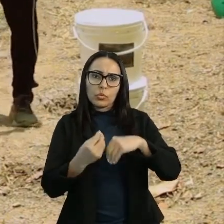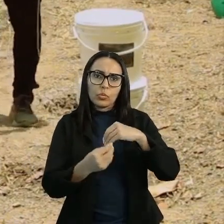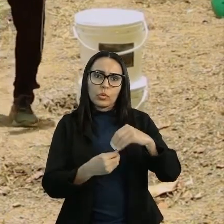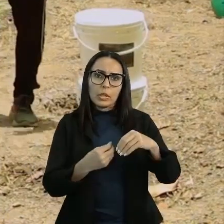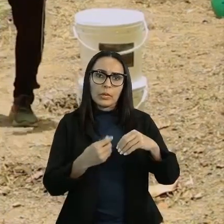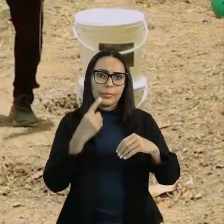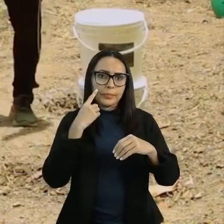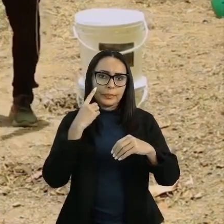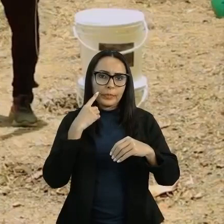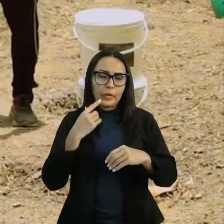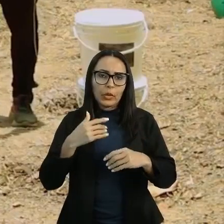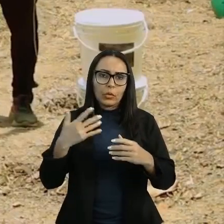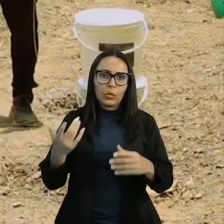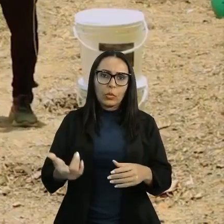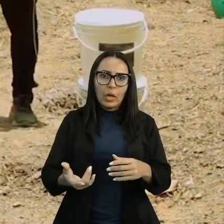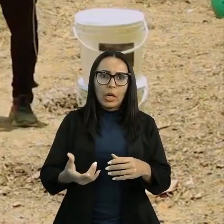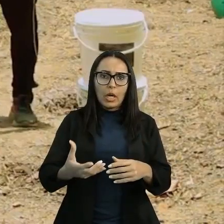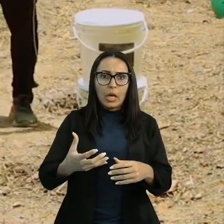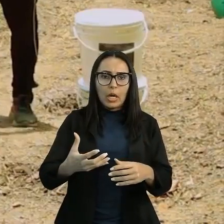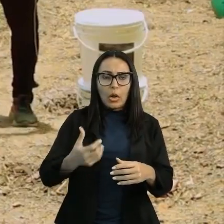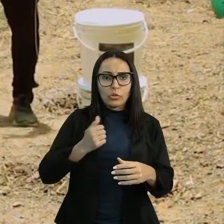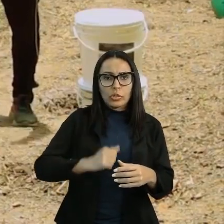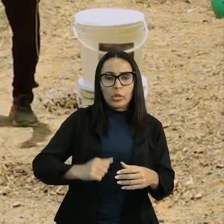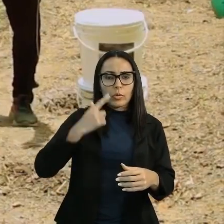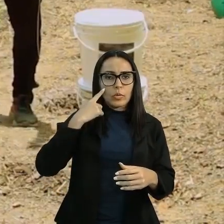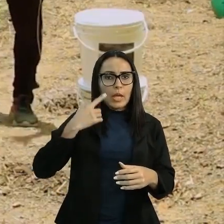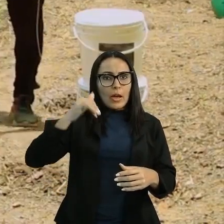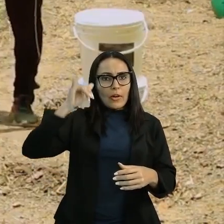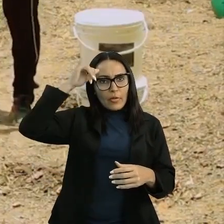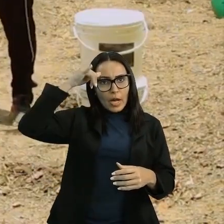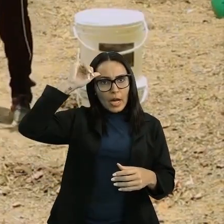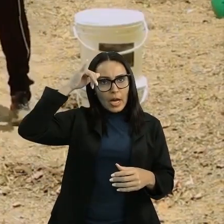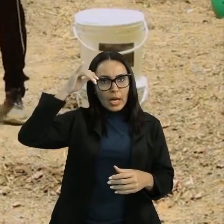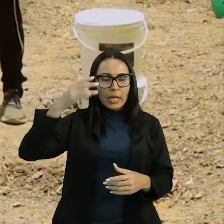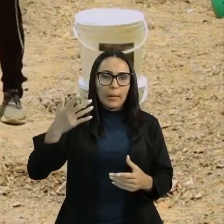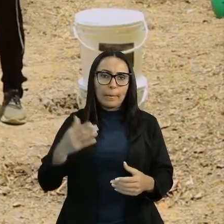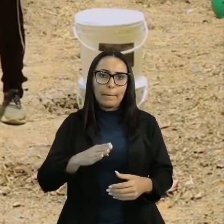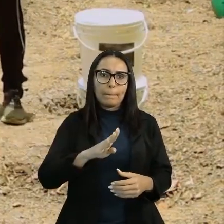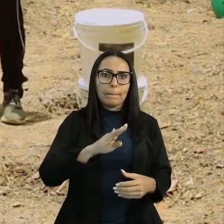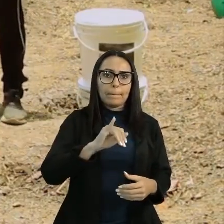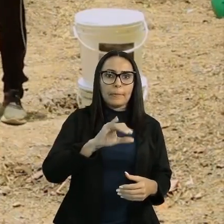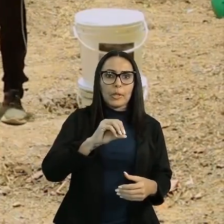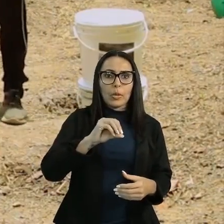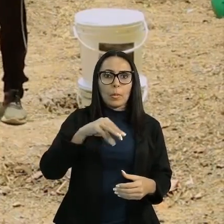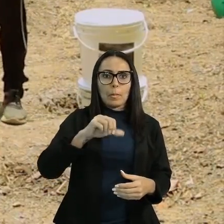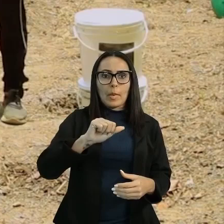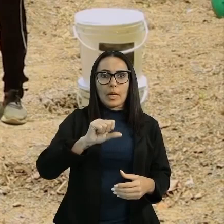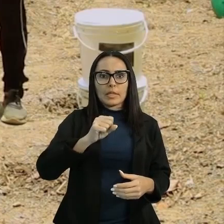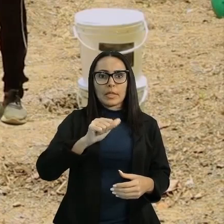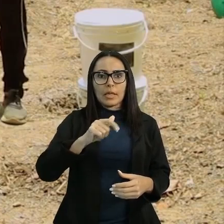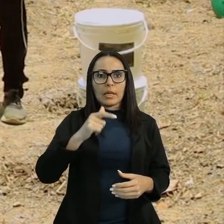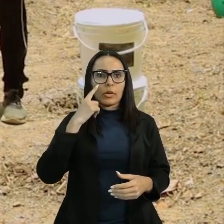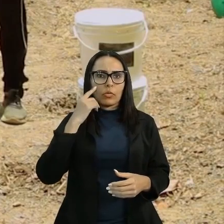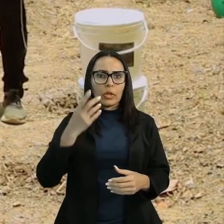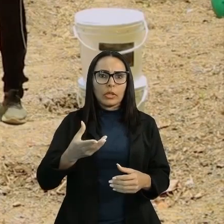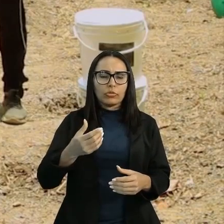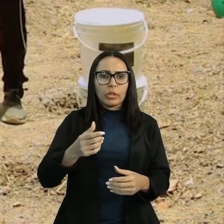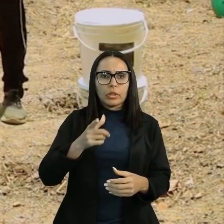Ah, sim, muito legal. Quando se trata da permacultura, é muito importante, principalmente em lugares como o